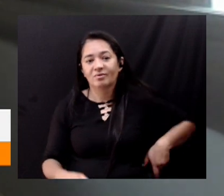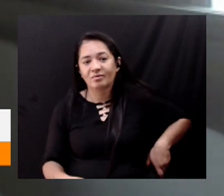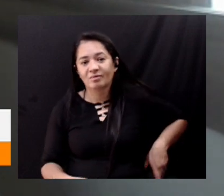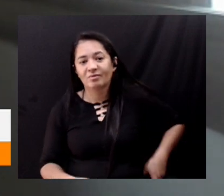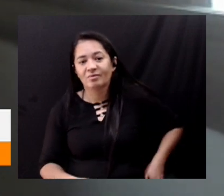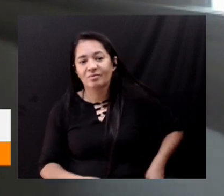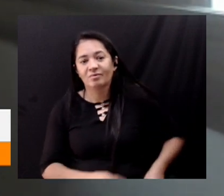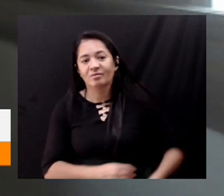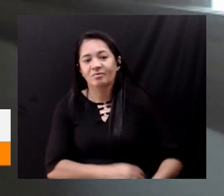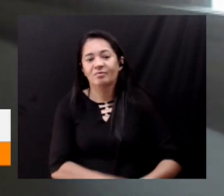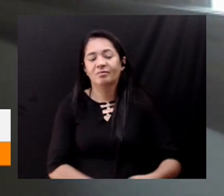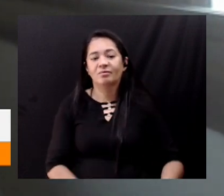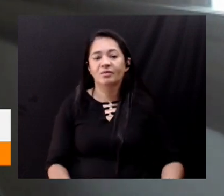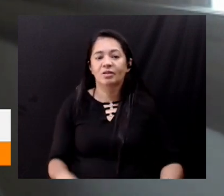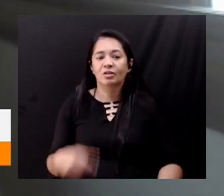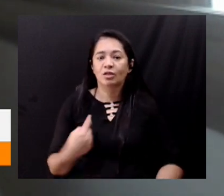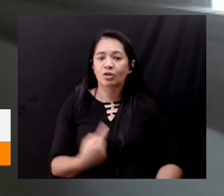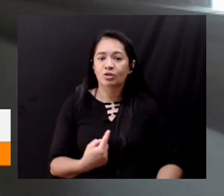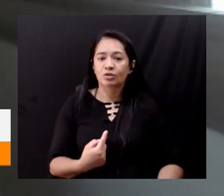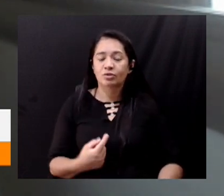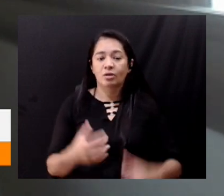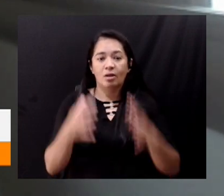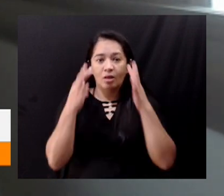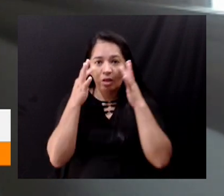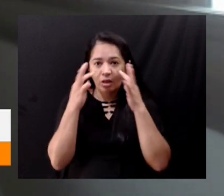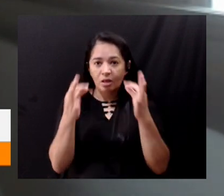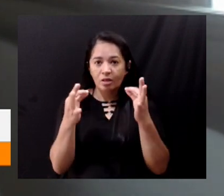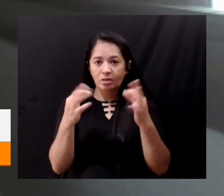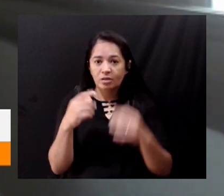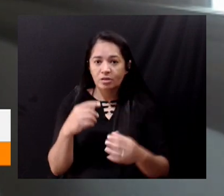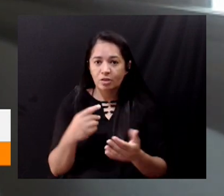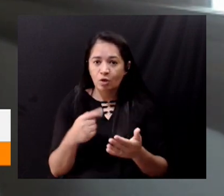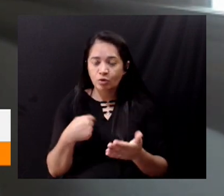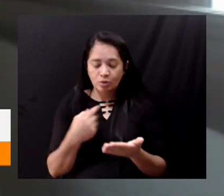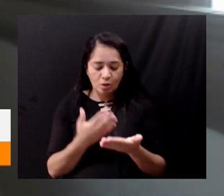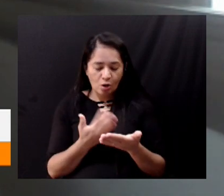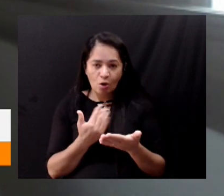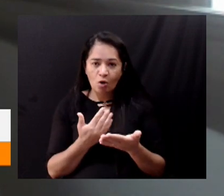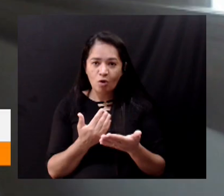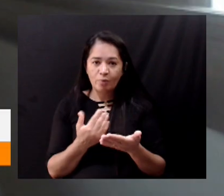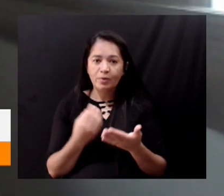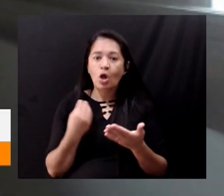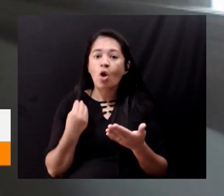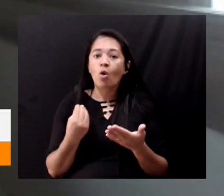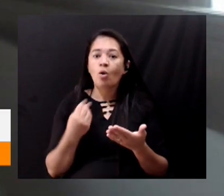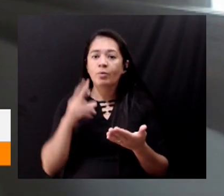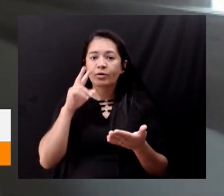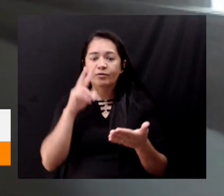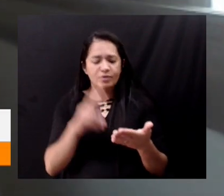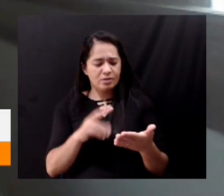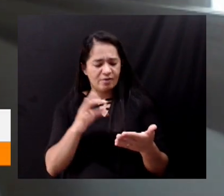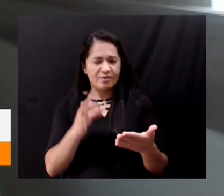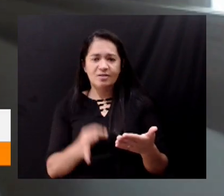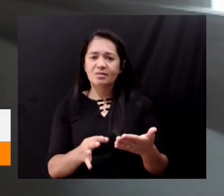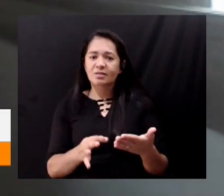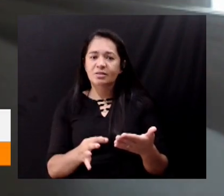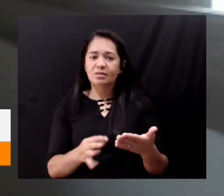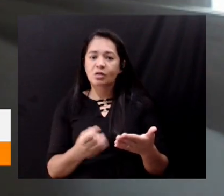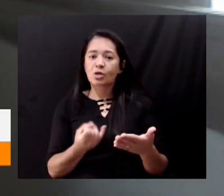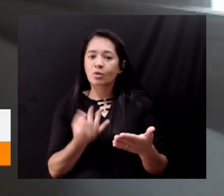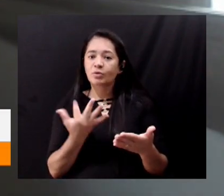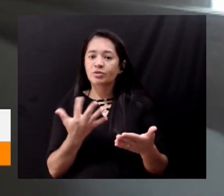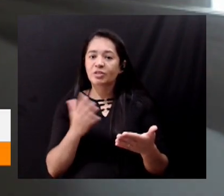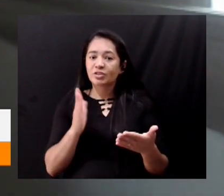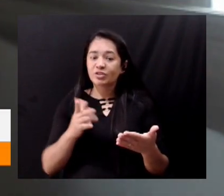Como a gente não presta atenção no que a gente come, a gente não consegue enxergar certinho o quanto de comida que tinha naquele